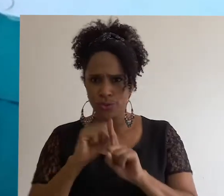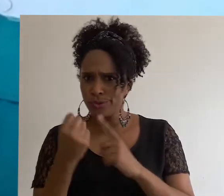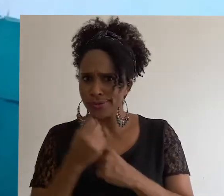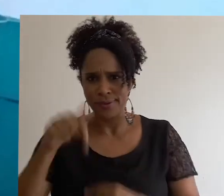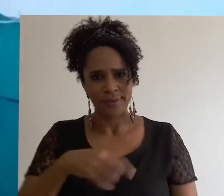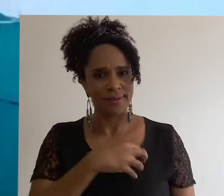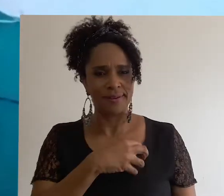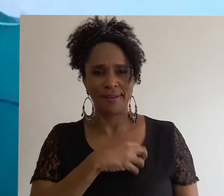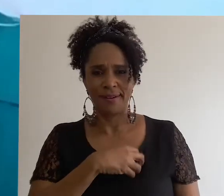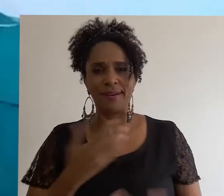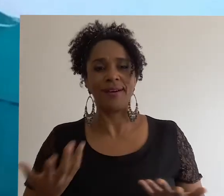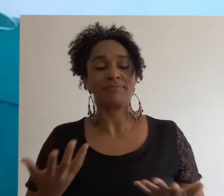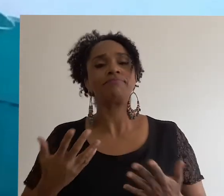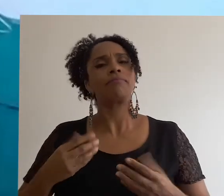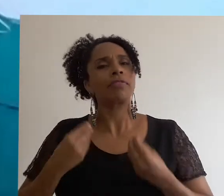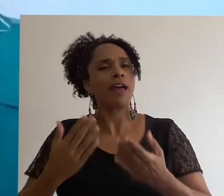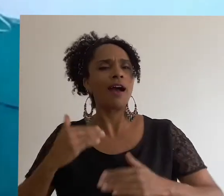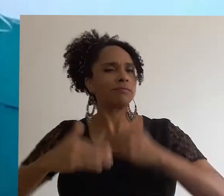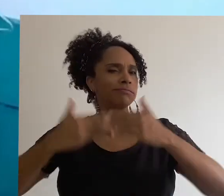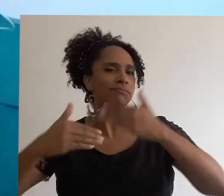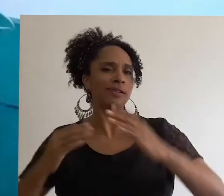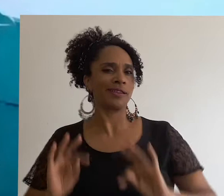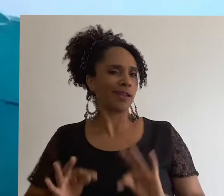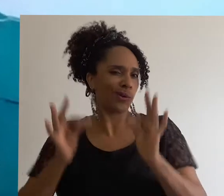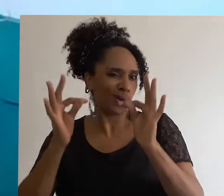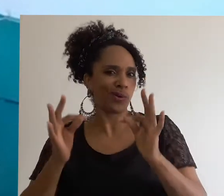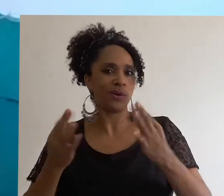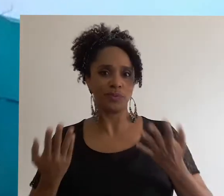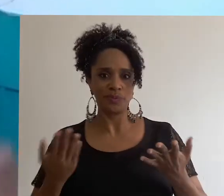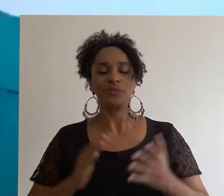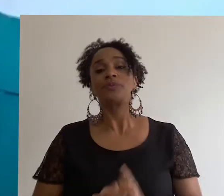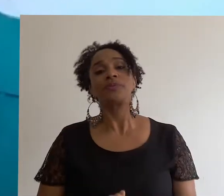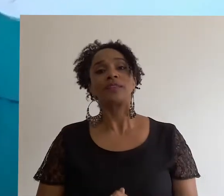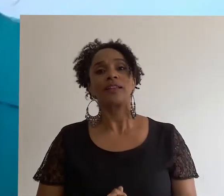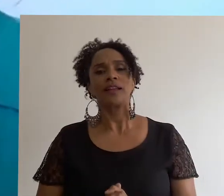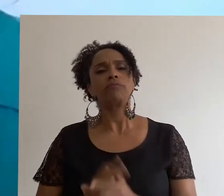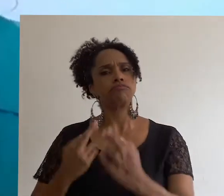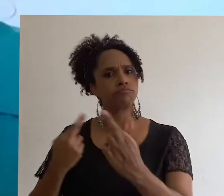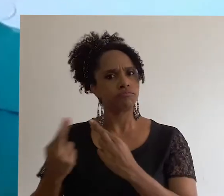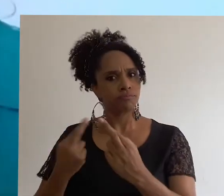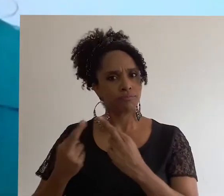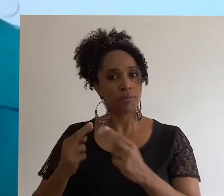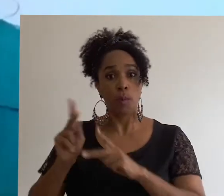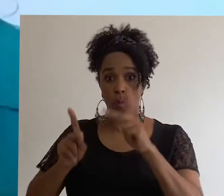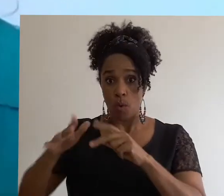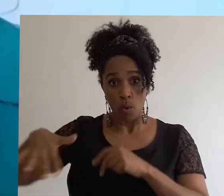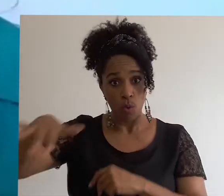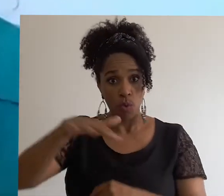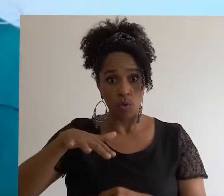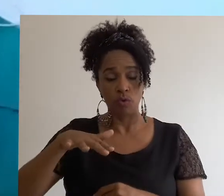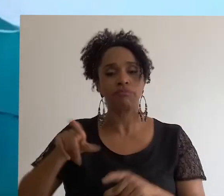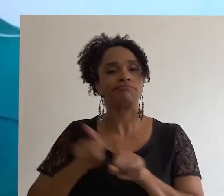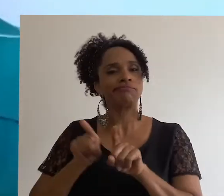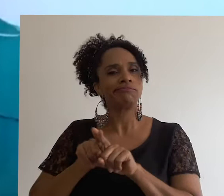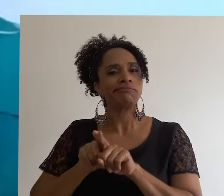vida social da Bahia, no desenvolvimento da tecnologia, enfim. Mas ainda falando dessa questão do relacionamento com os públicos, uma